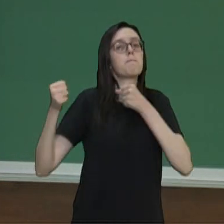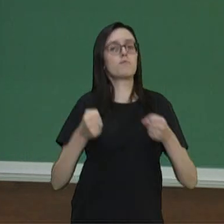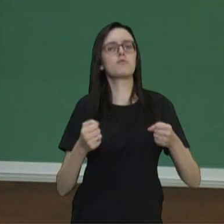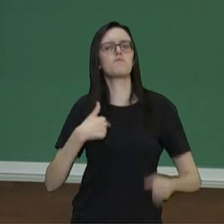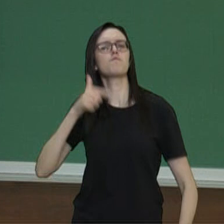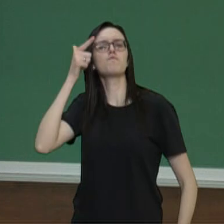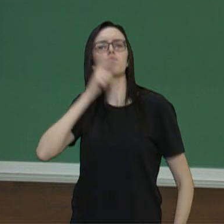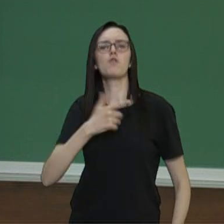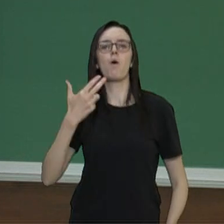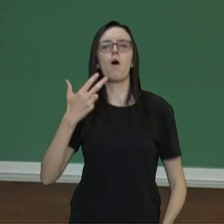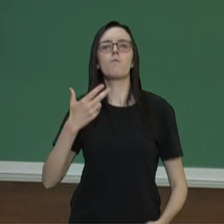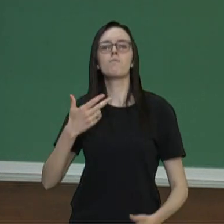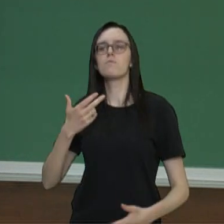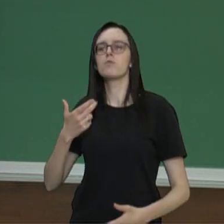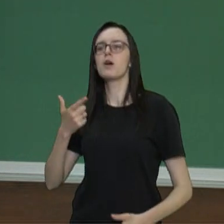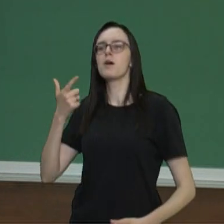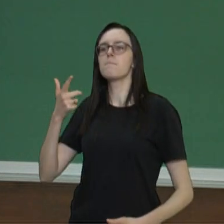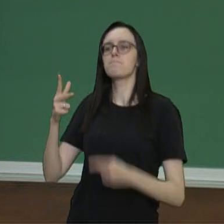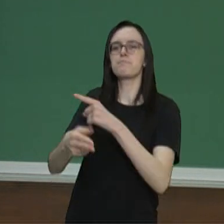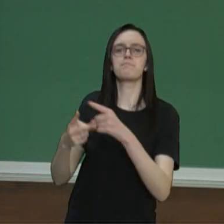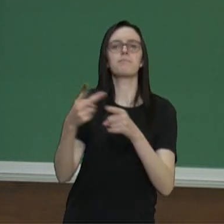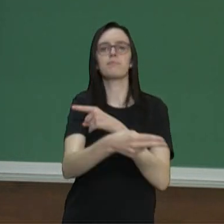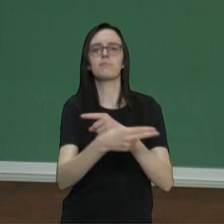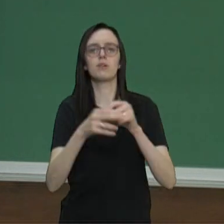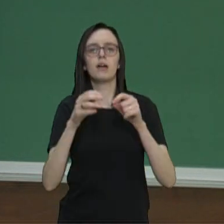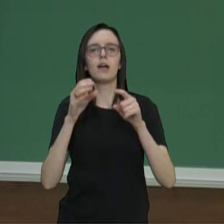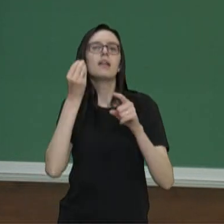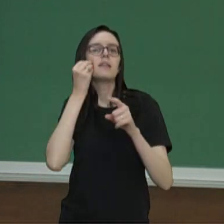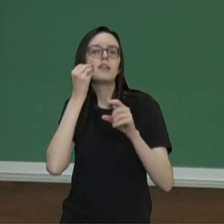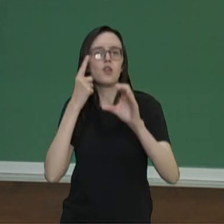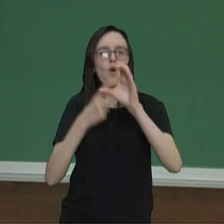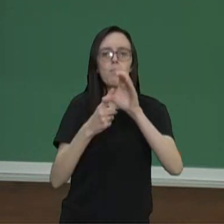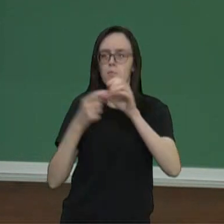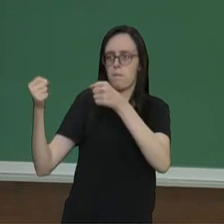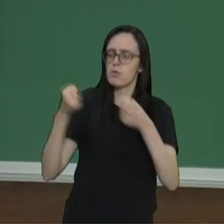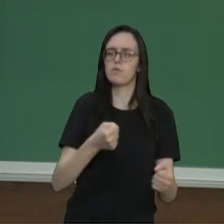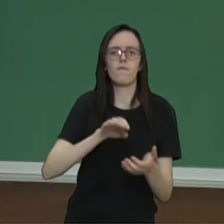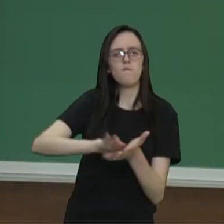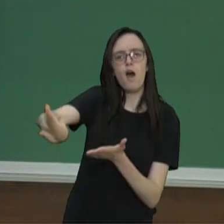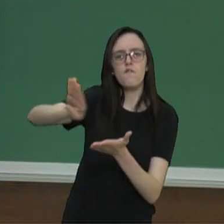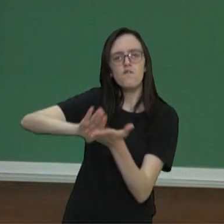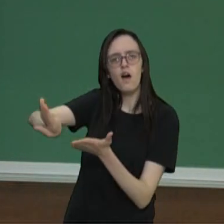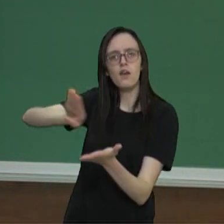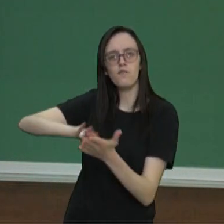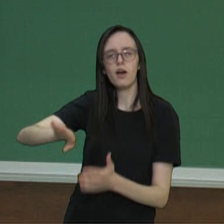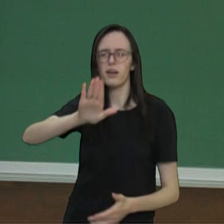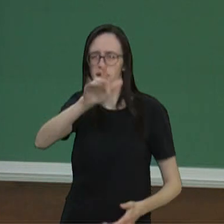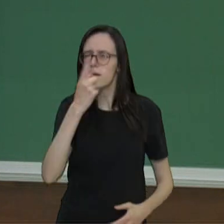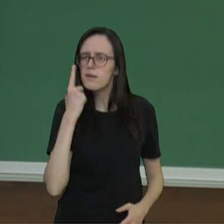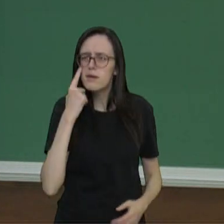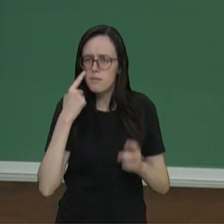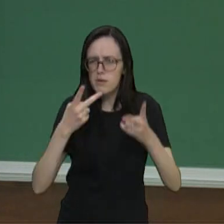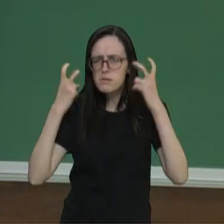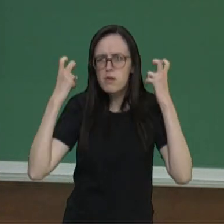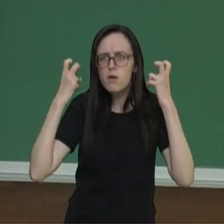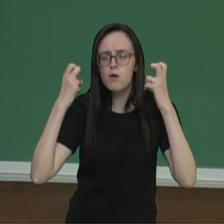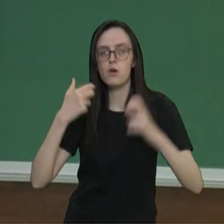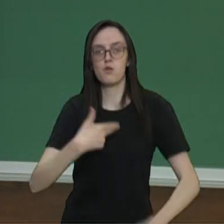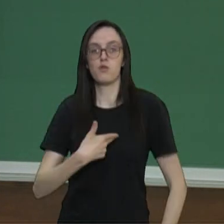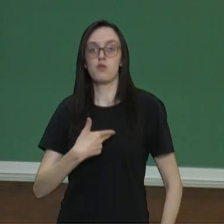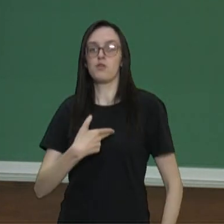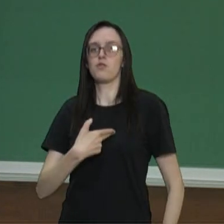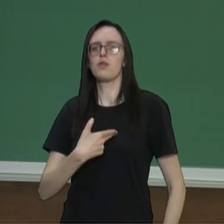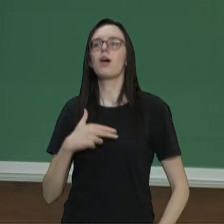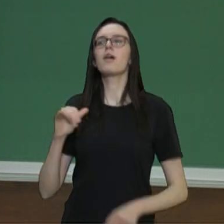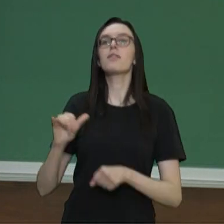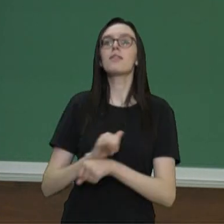poder impedir os comunistas de terem poder no Brasil. Então repara, o Getúlio Vargas usou